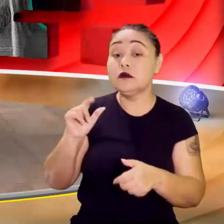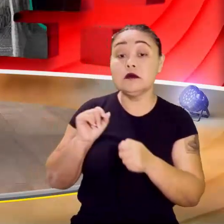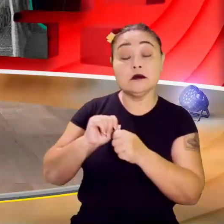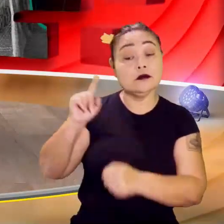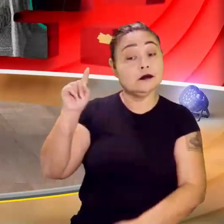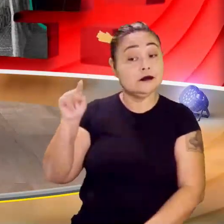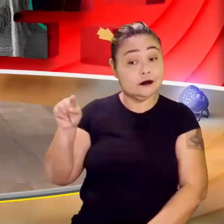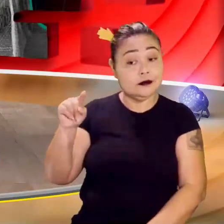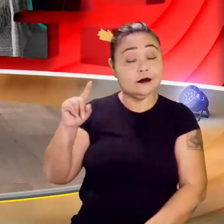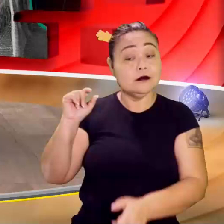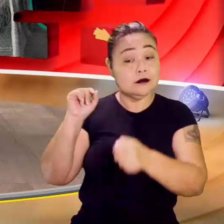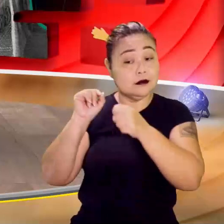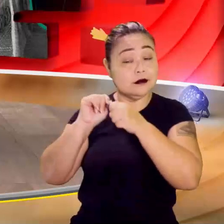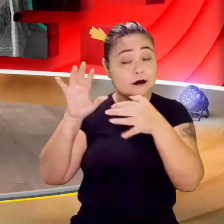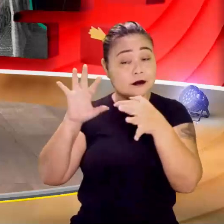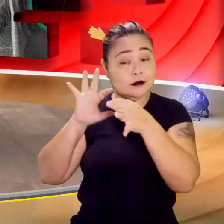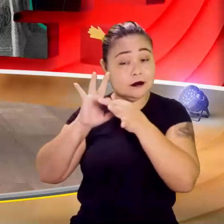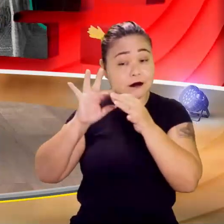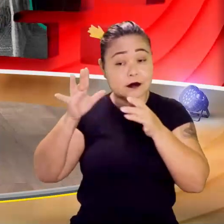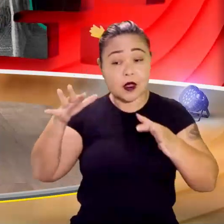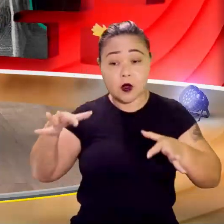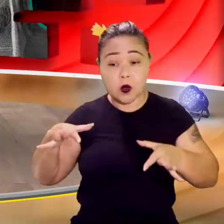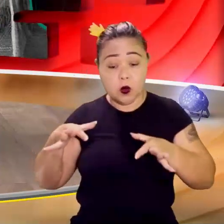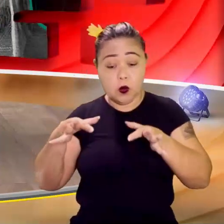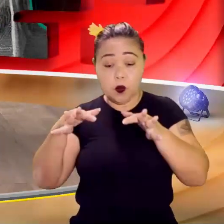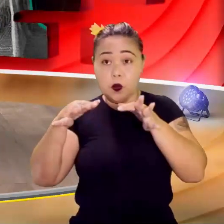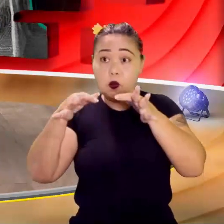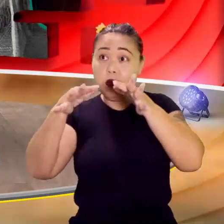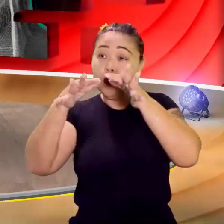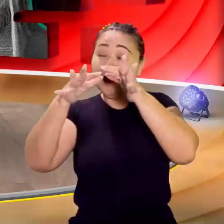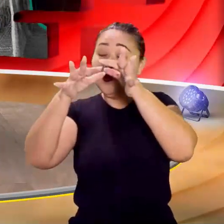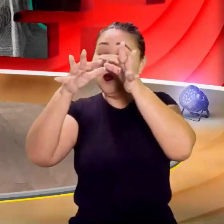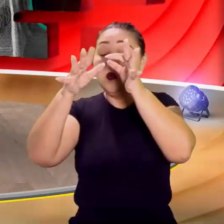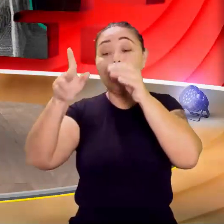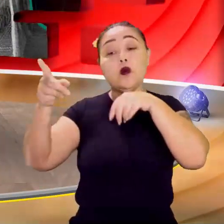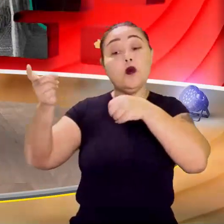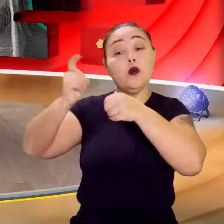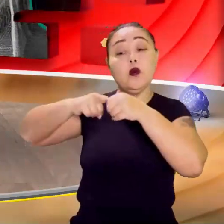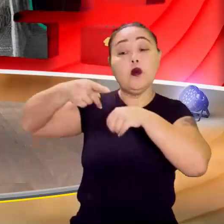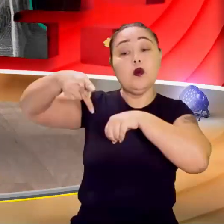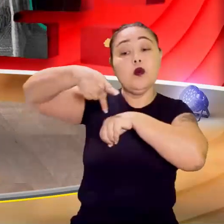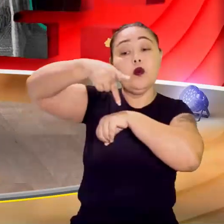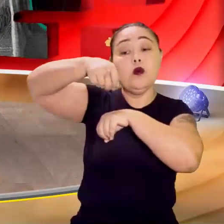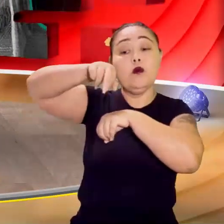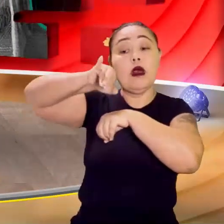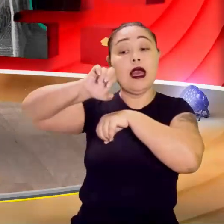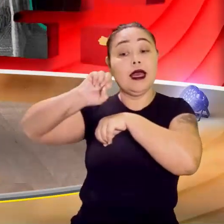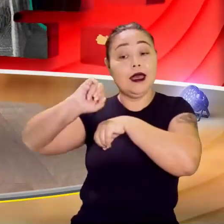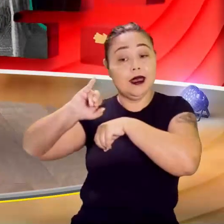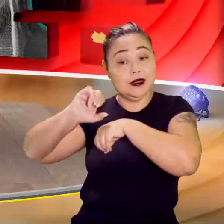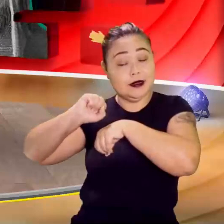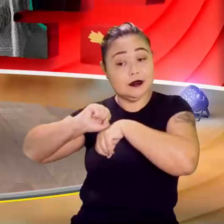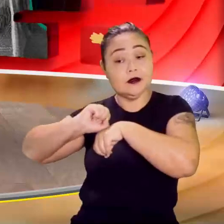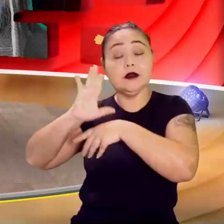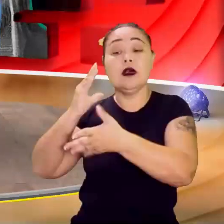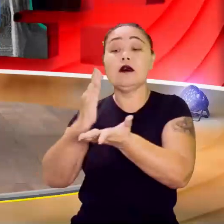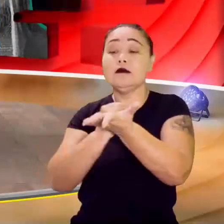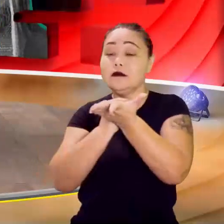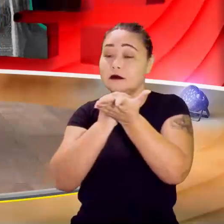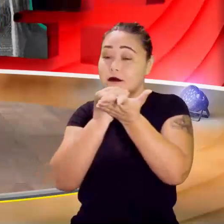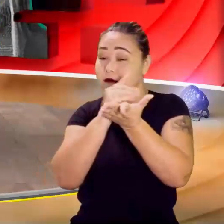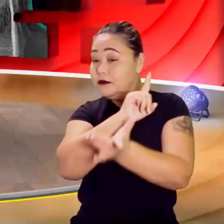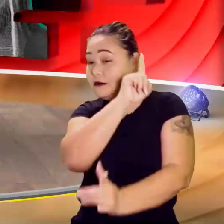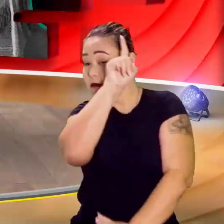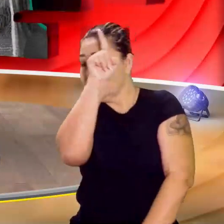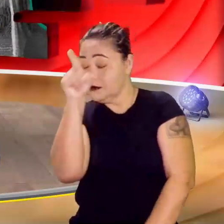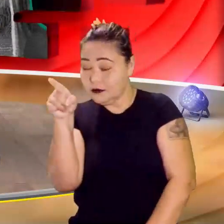daí. Será que é agora que faz sentido a torre? Eu acho que agora que a gente volta em Paris agora e acha o significado de termos iniciado a nossa